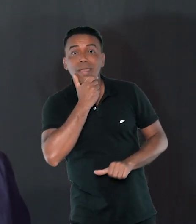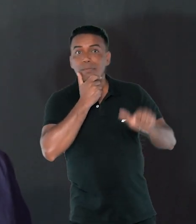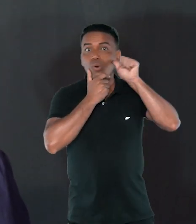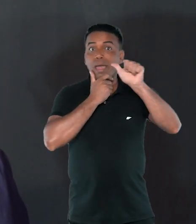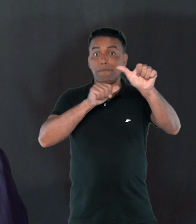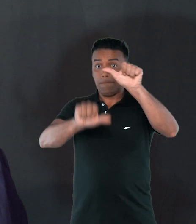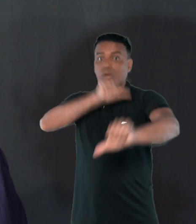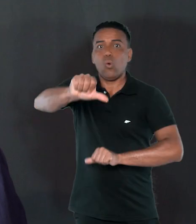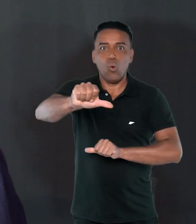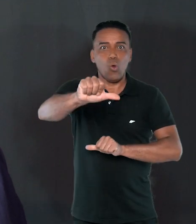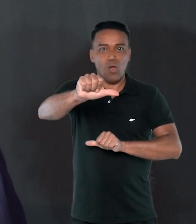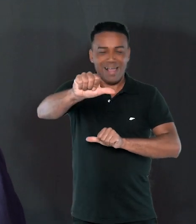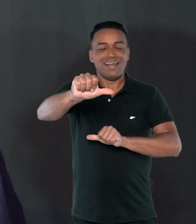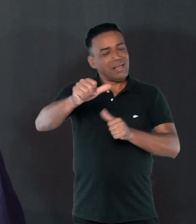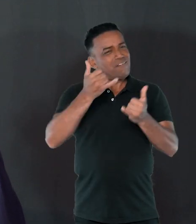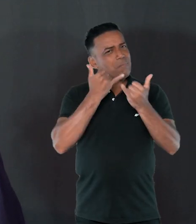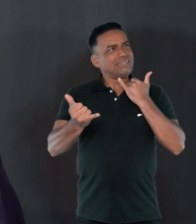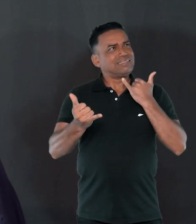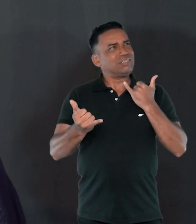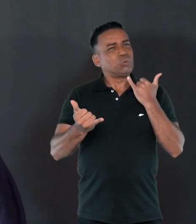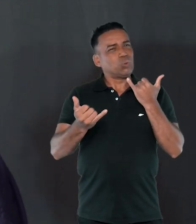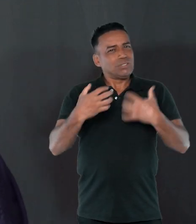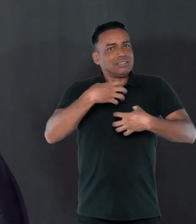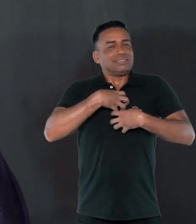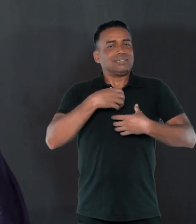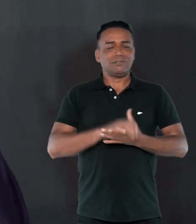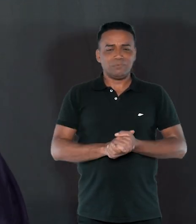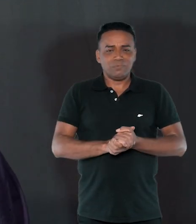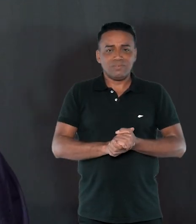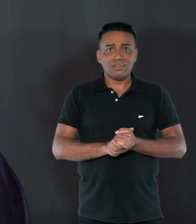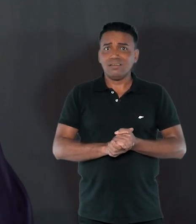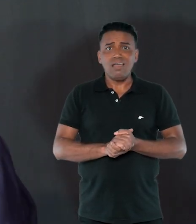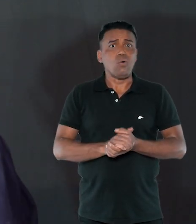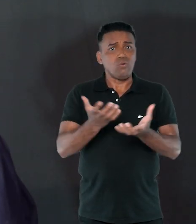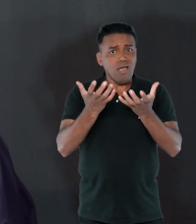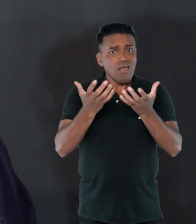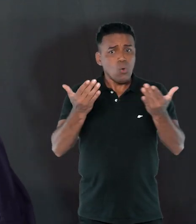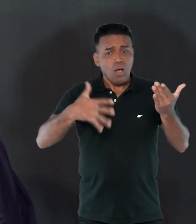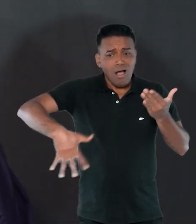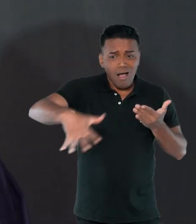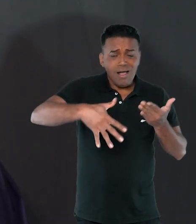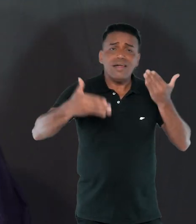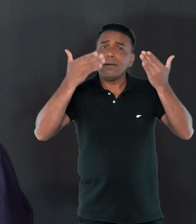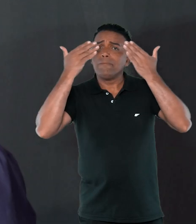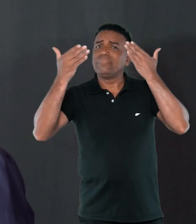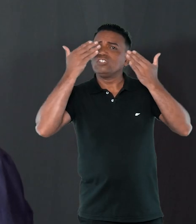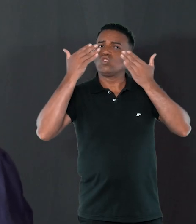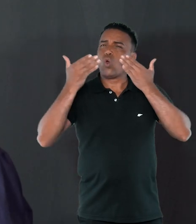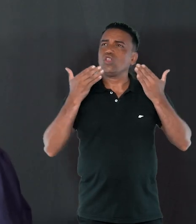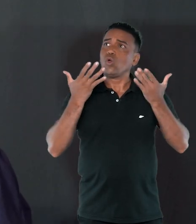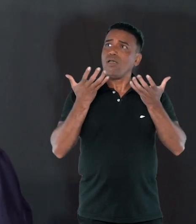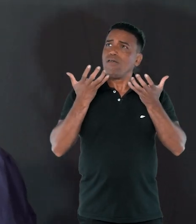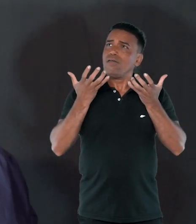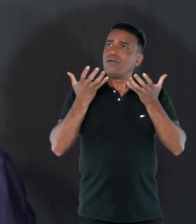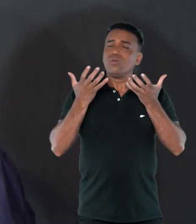algo parecido. Eu falei, gente, mas está aqui, é psicologia. Que, é preciso